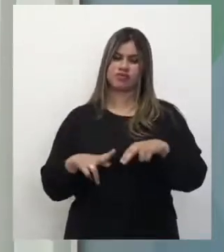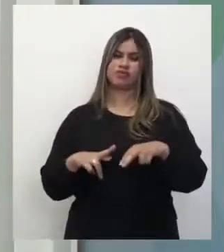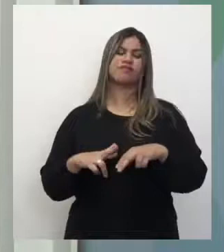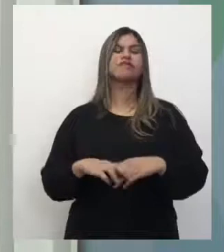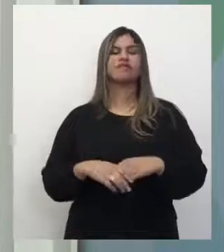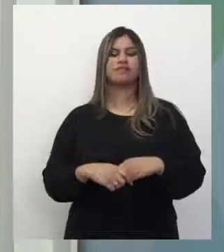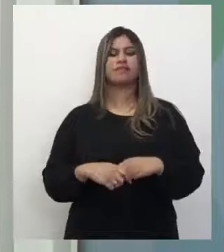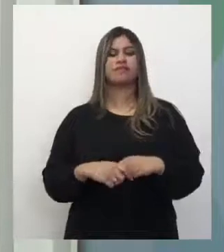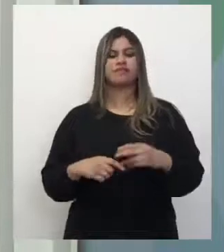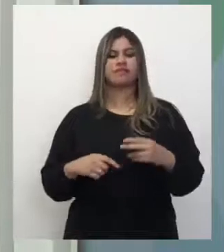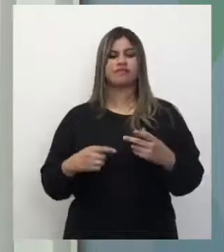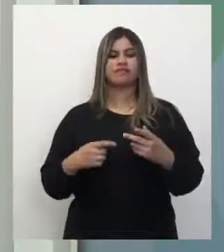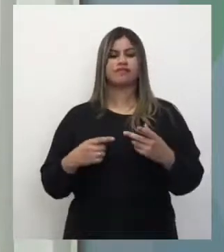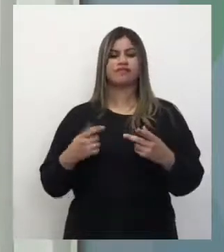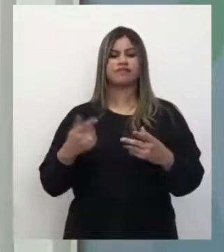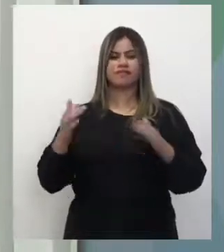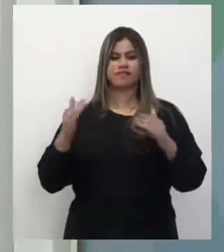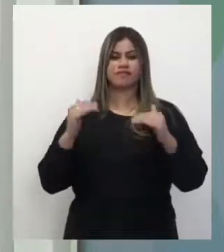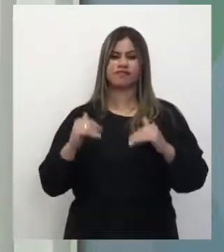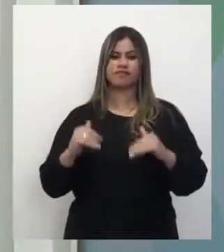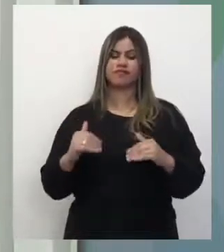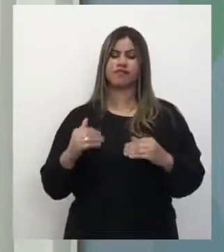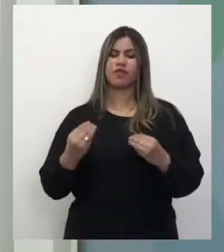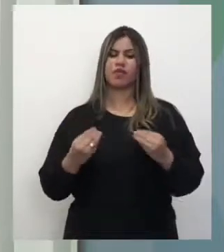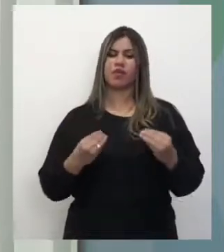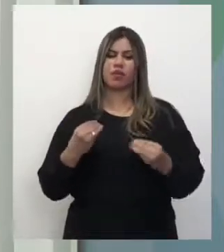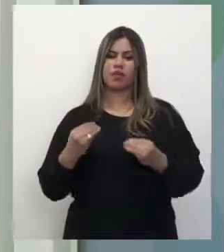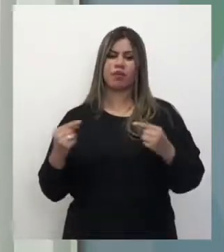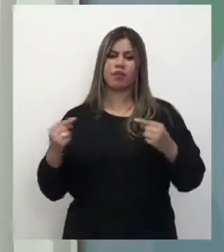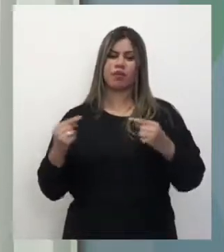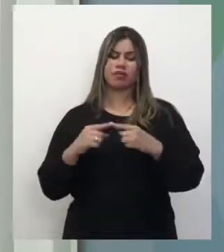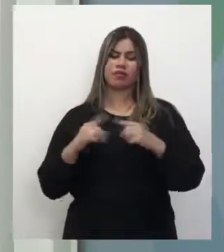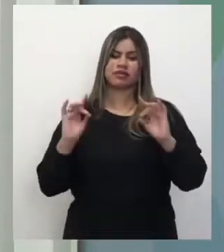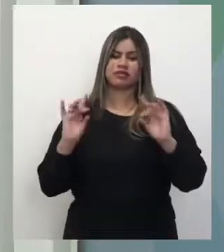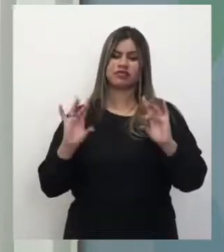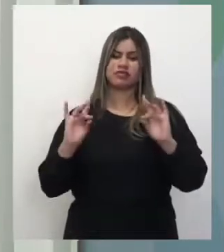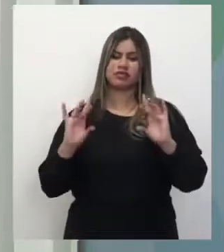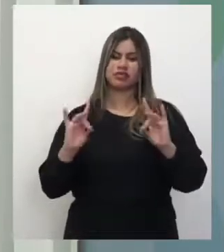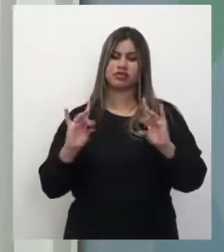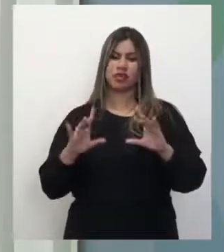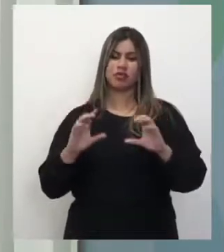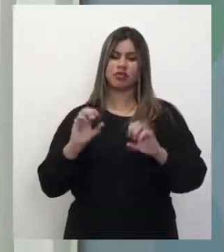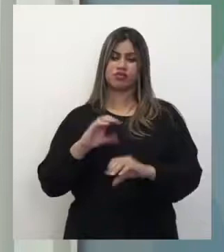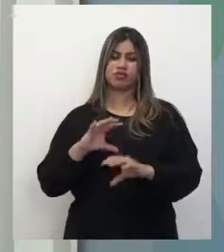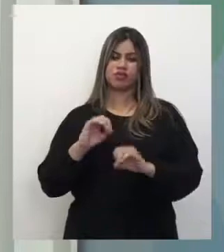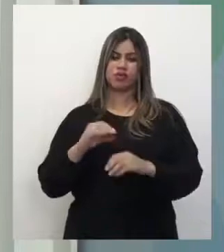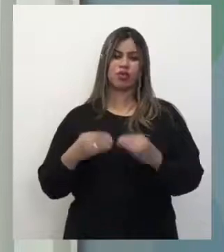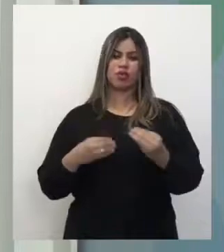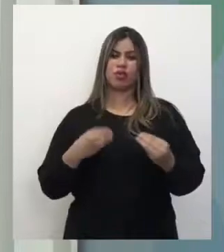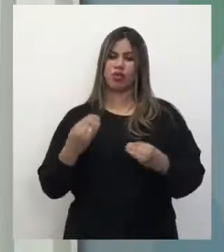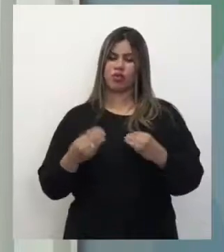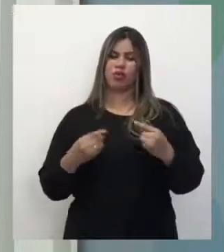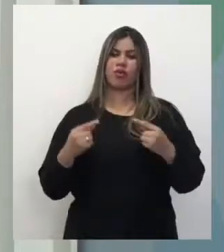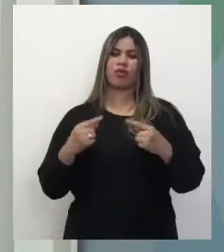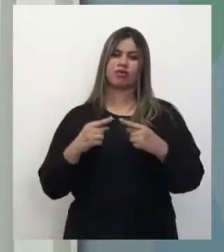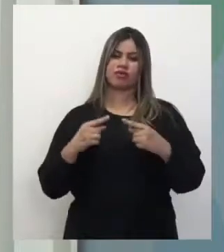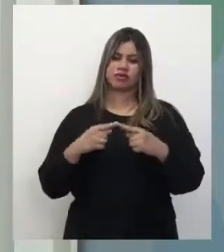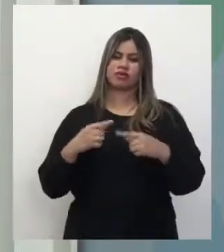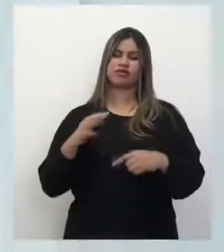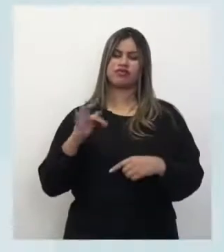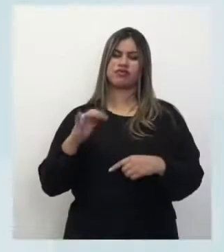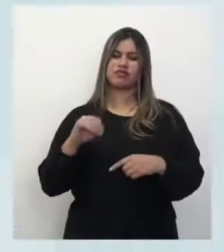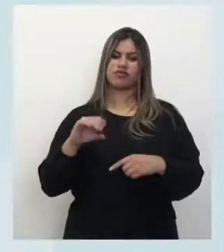são os dispositivos. Como que se insere de maneira especial a disciplina? Aí vem aquela famosa obra do